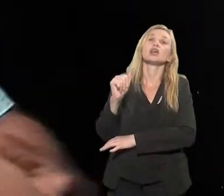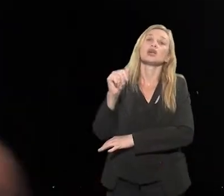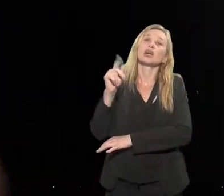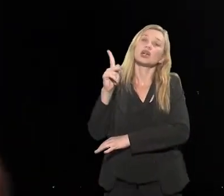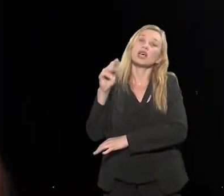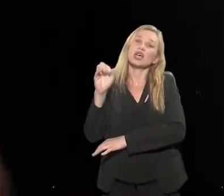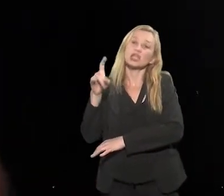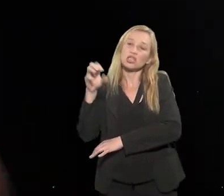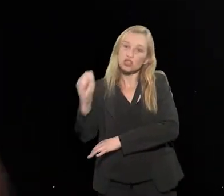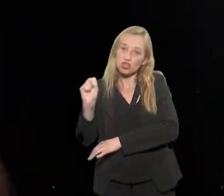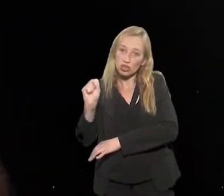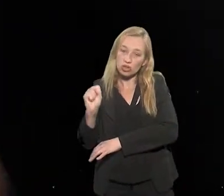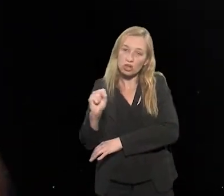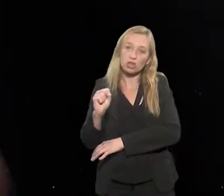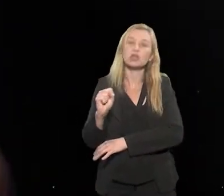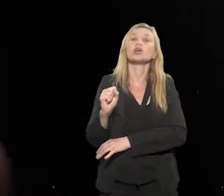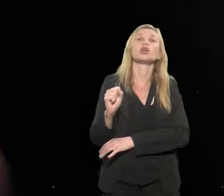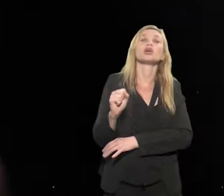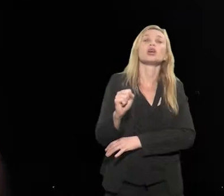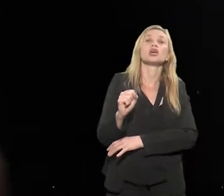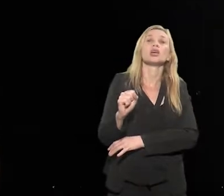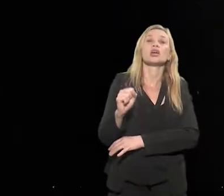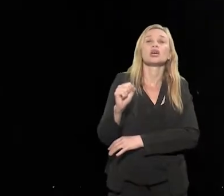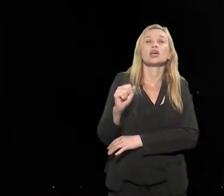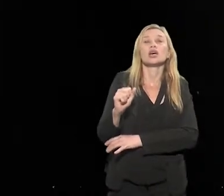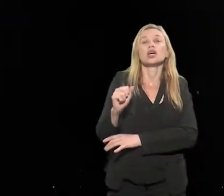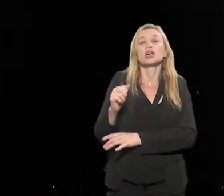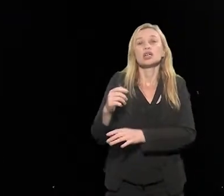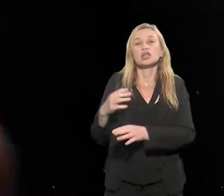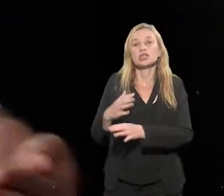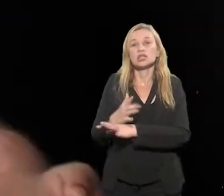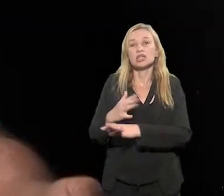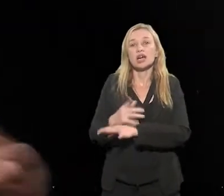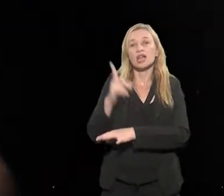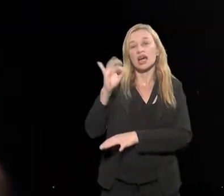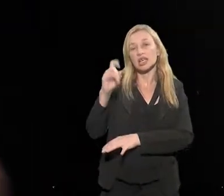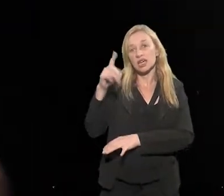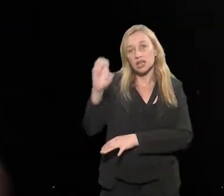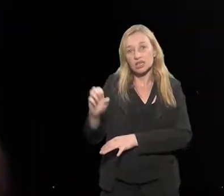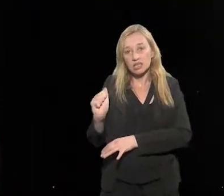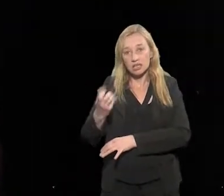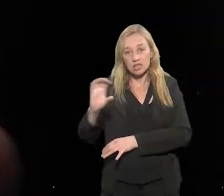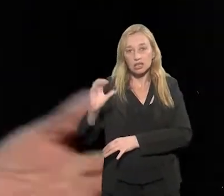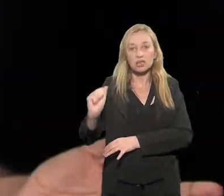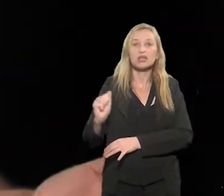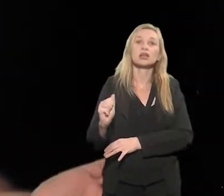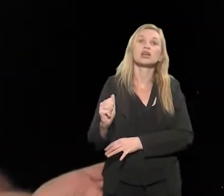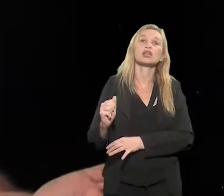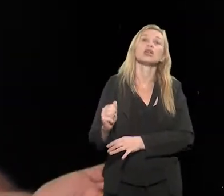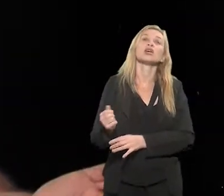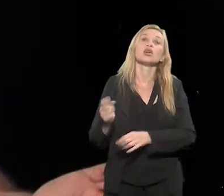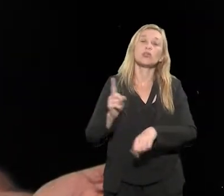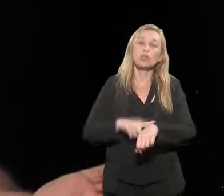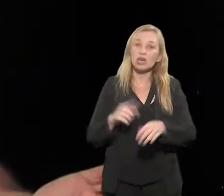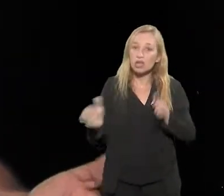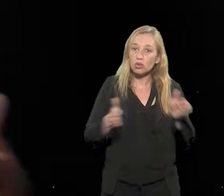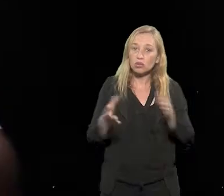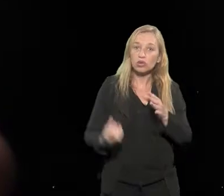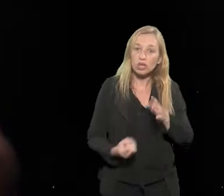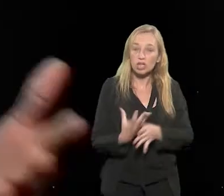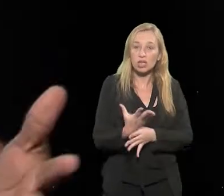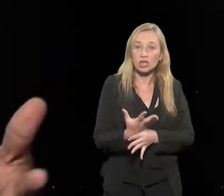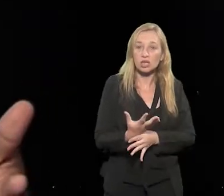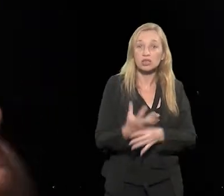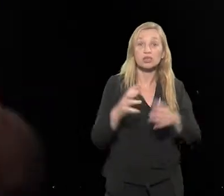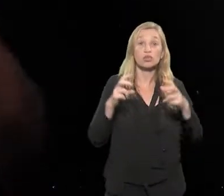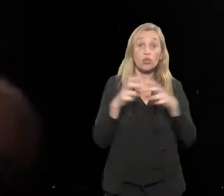Alta, elas nascem no mesmo período. Porém, ali do lado, Vila Kennedy e Vila Aliança vivem conflitos,